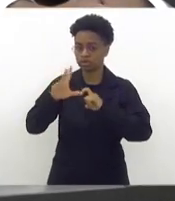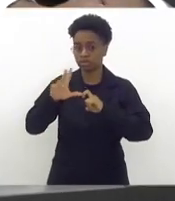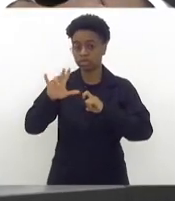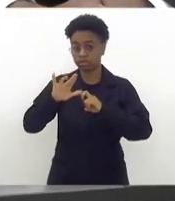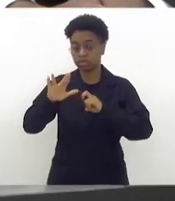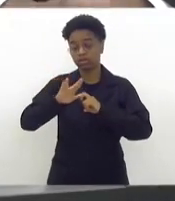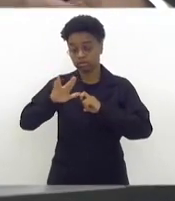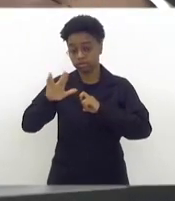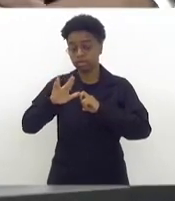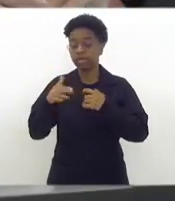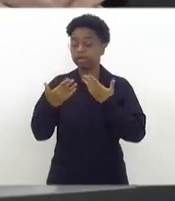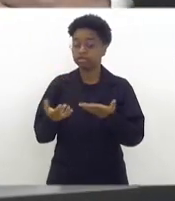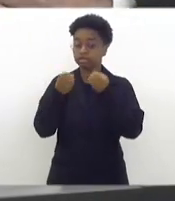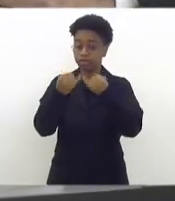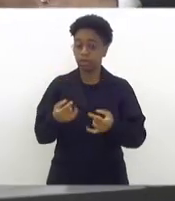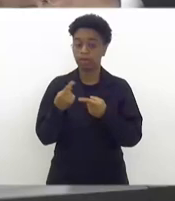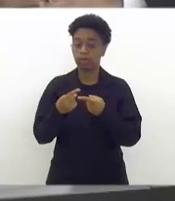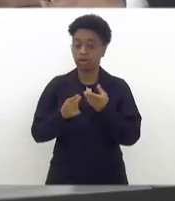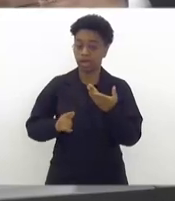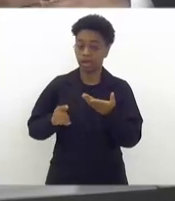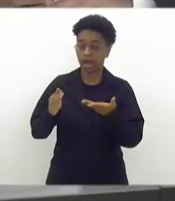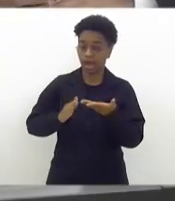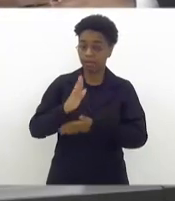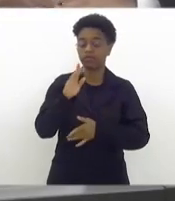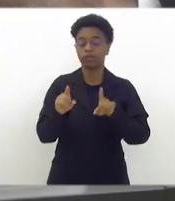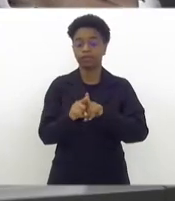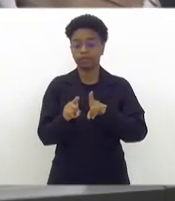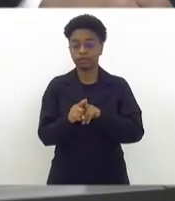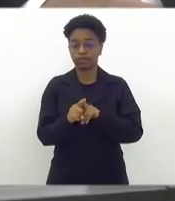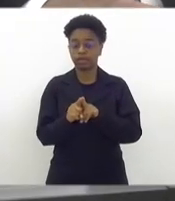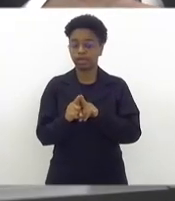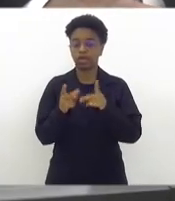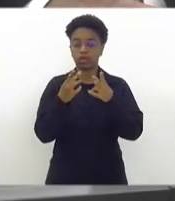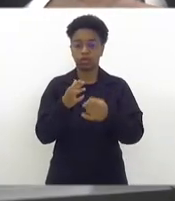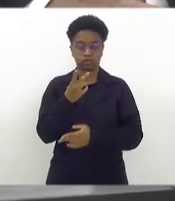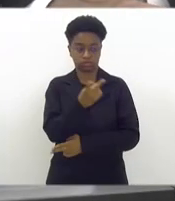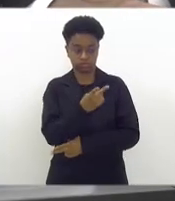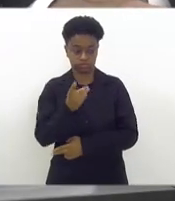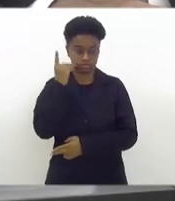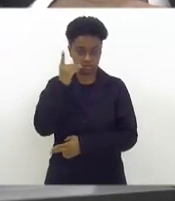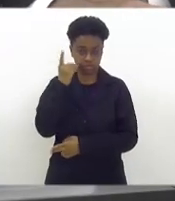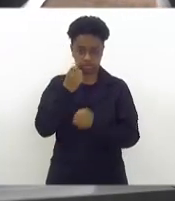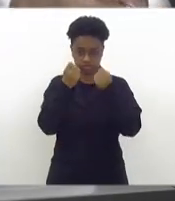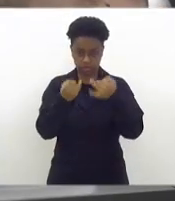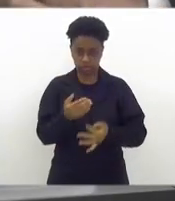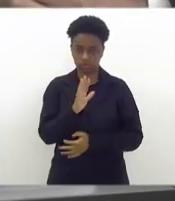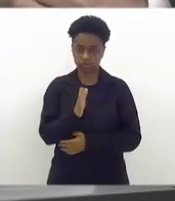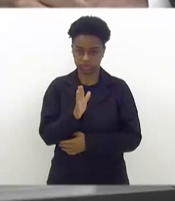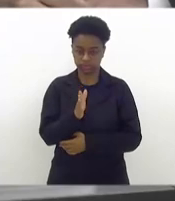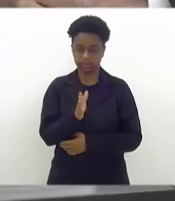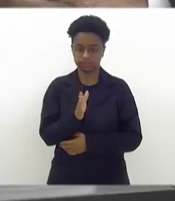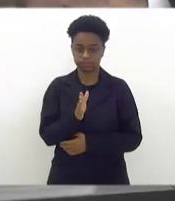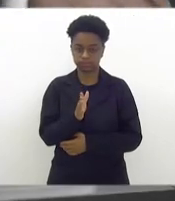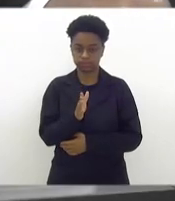estava sancionando e também afastou, como o deputado Amorim e o deputado Fred